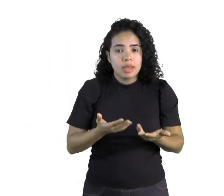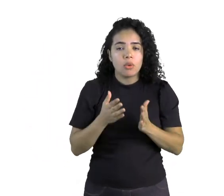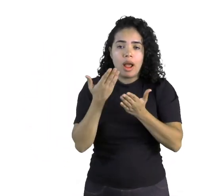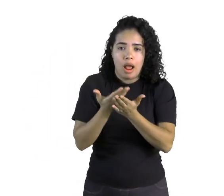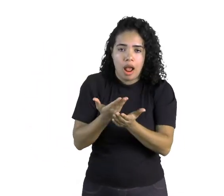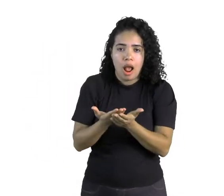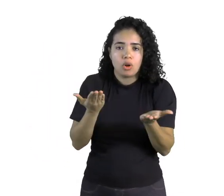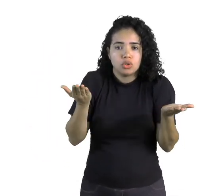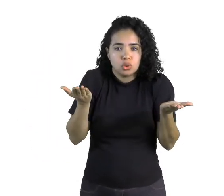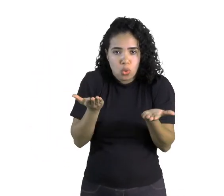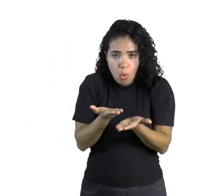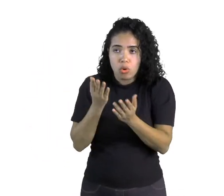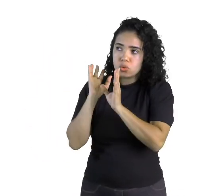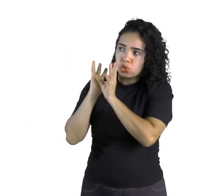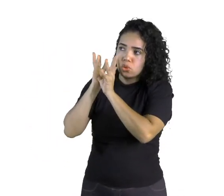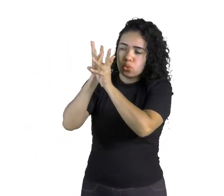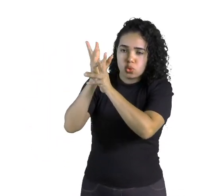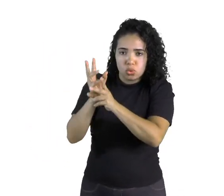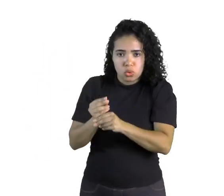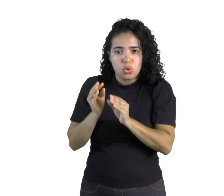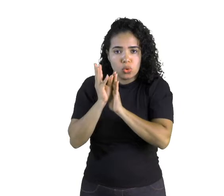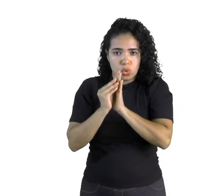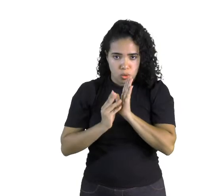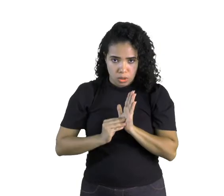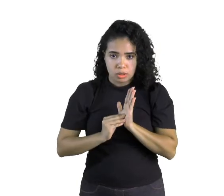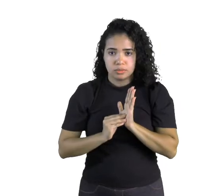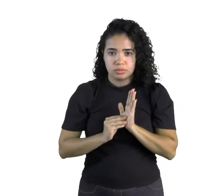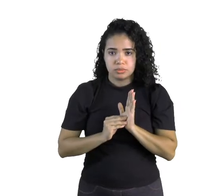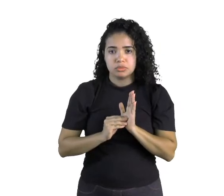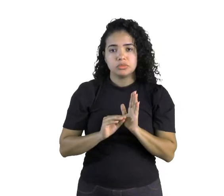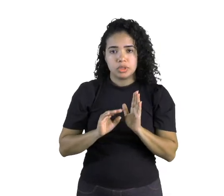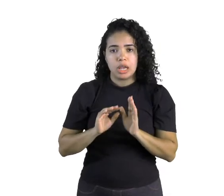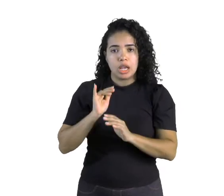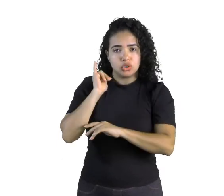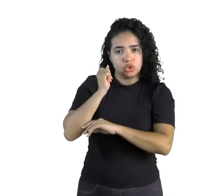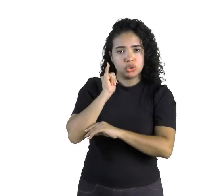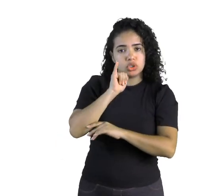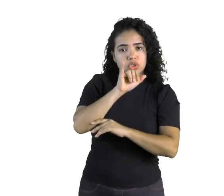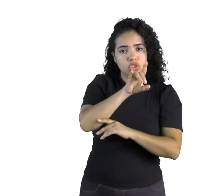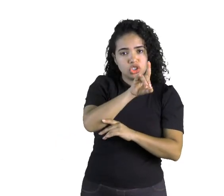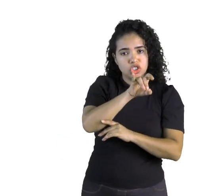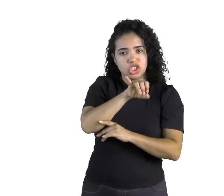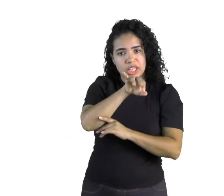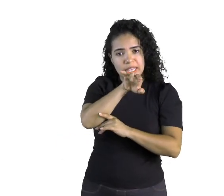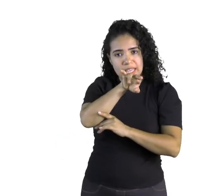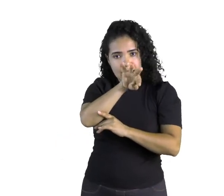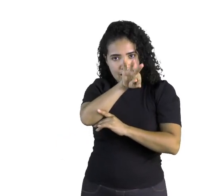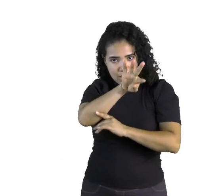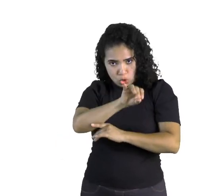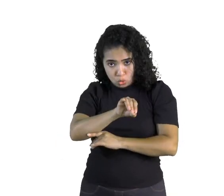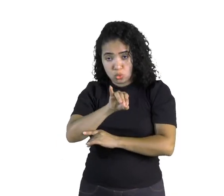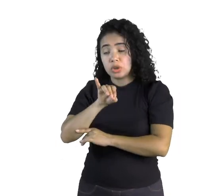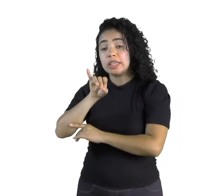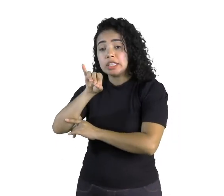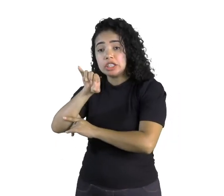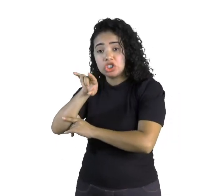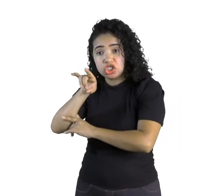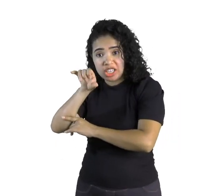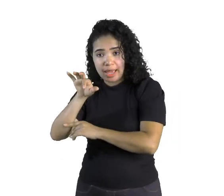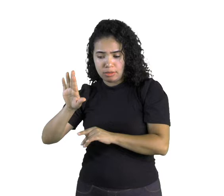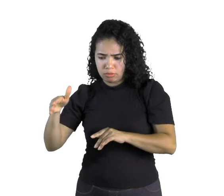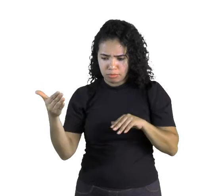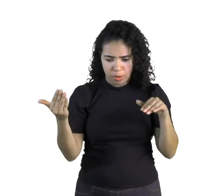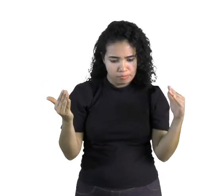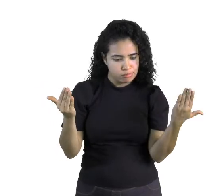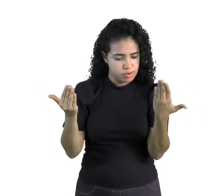hoje sobre discurso direto e indireto, nós entendemos que no discurso